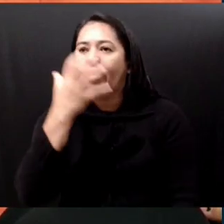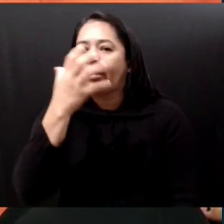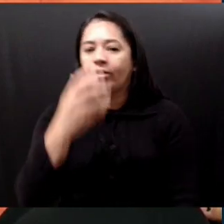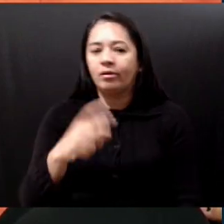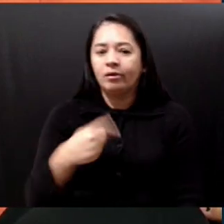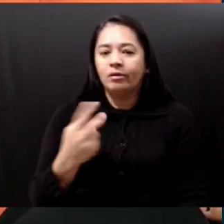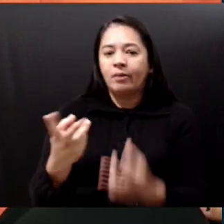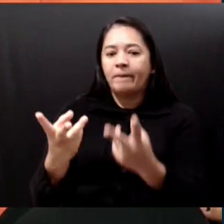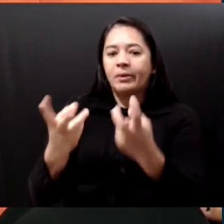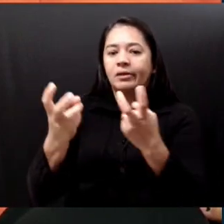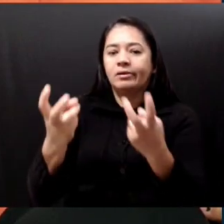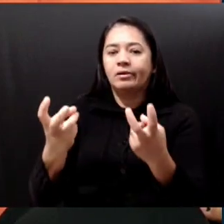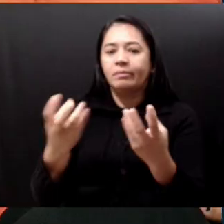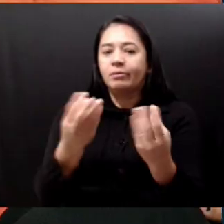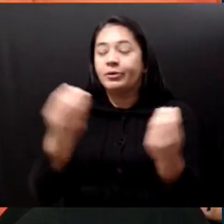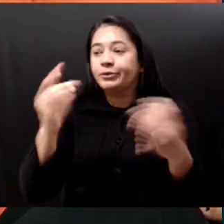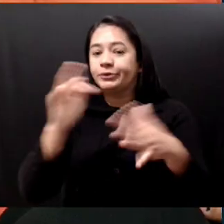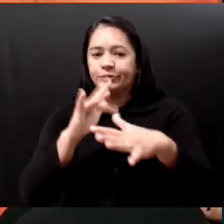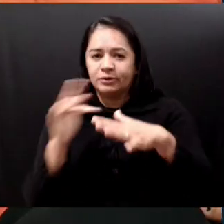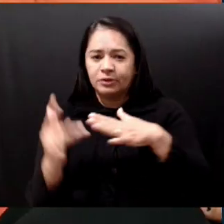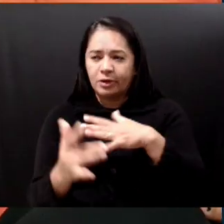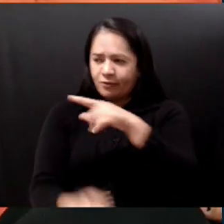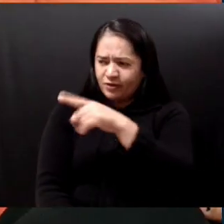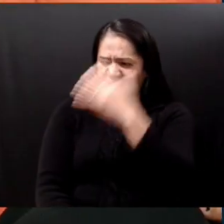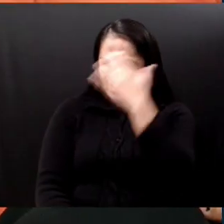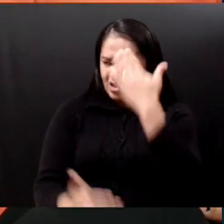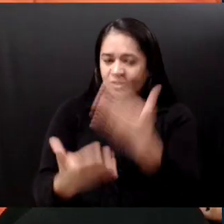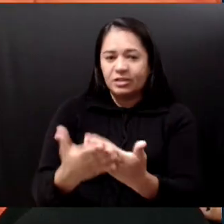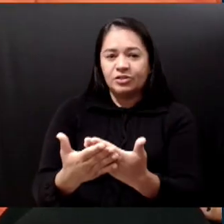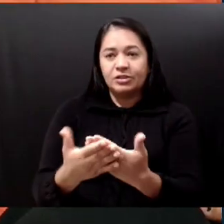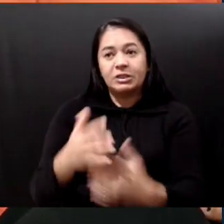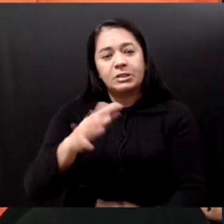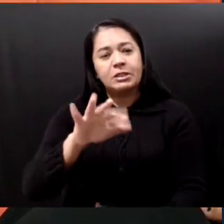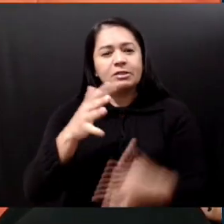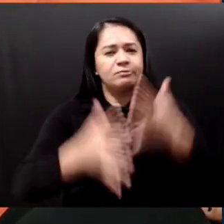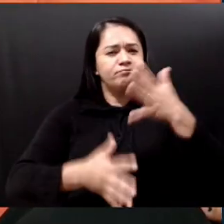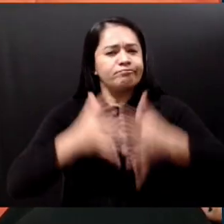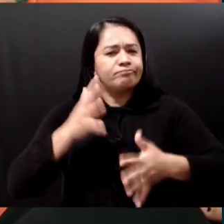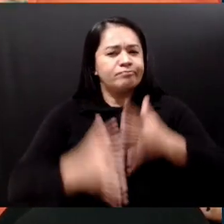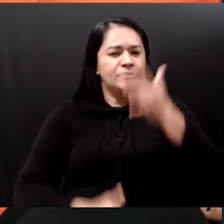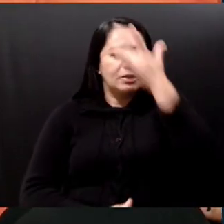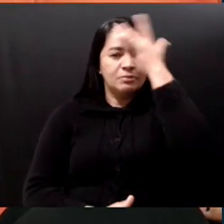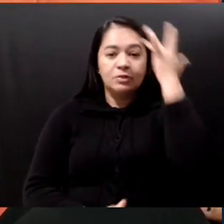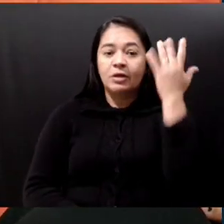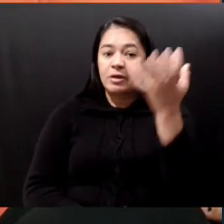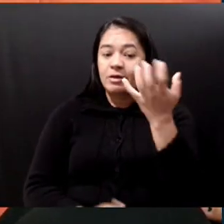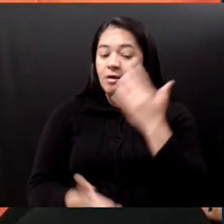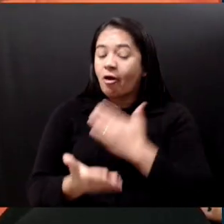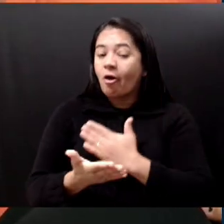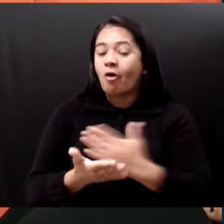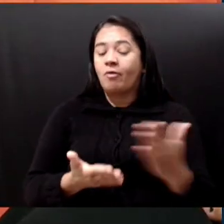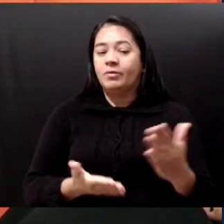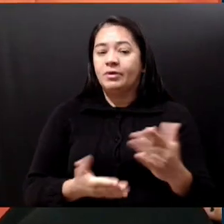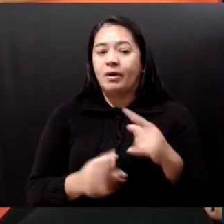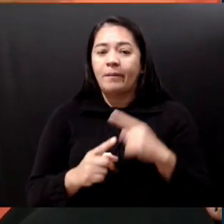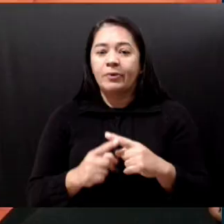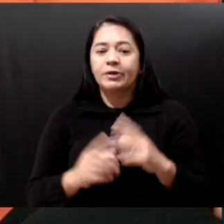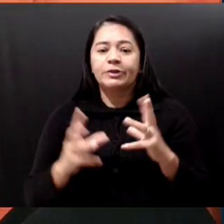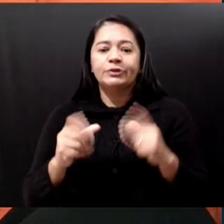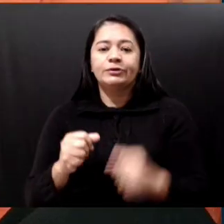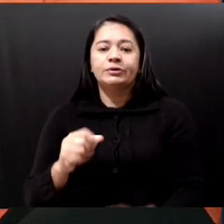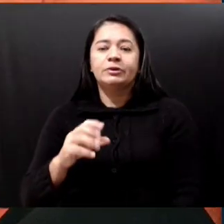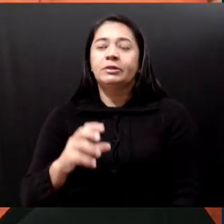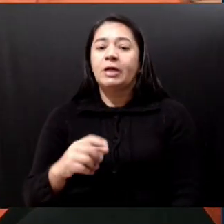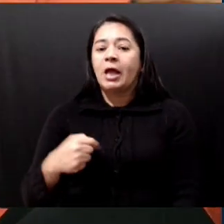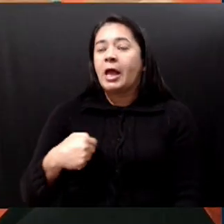você acredita que acaba atrapalhando as pessoas que querem começar? Porque é tudo tão romantizado, né? Ah, eu comecei e agora eu